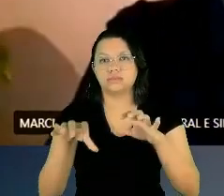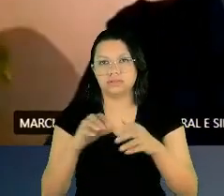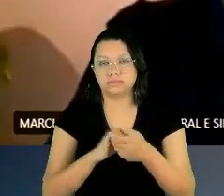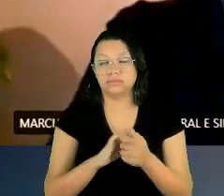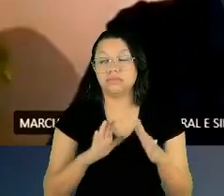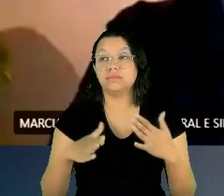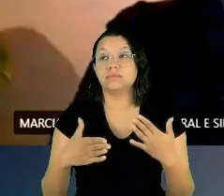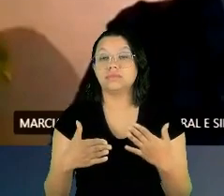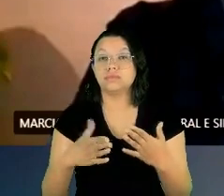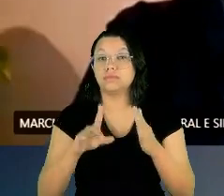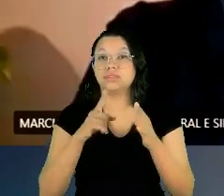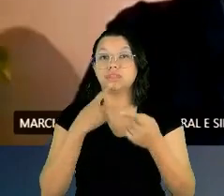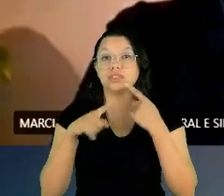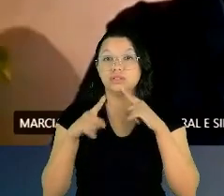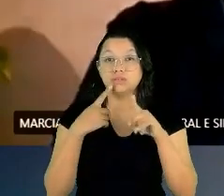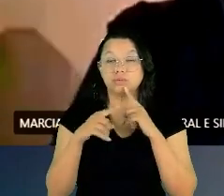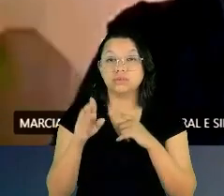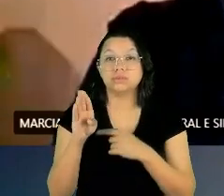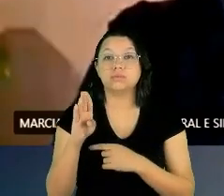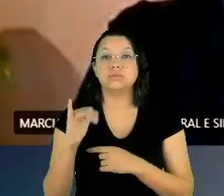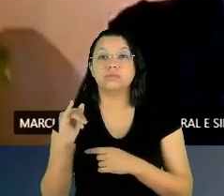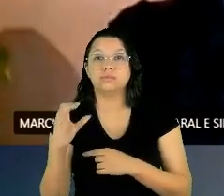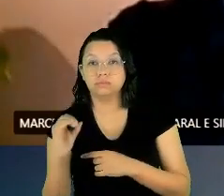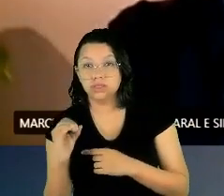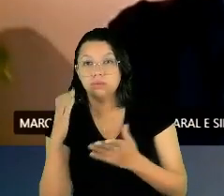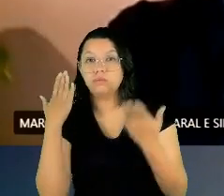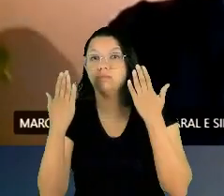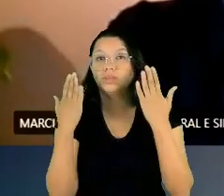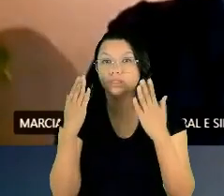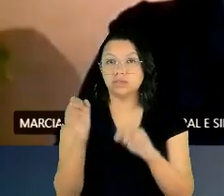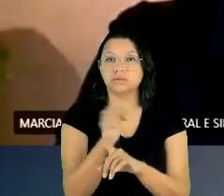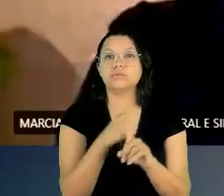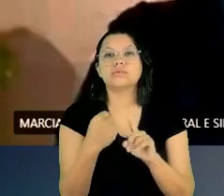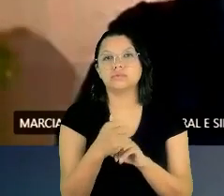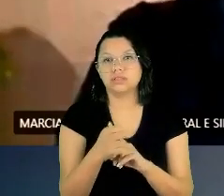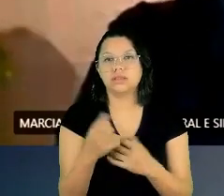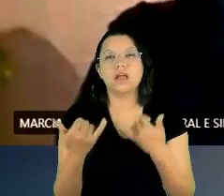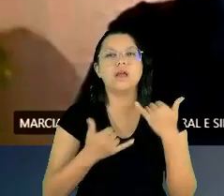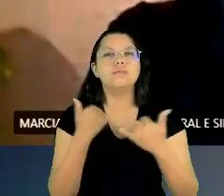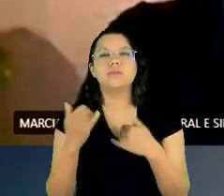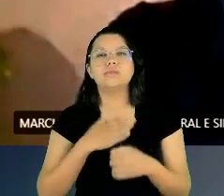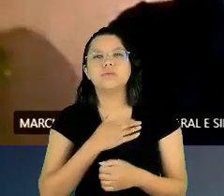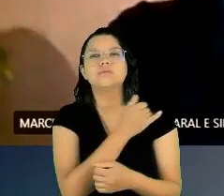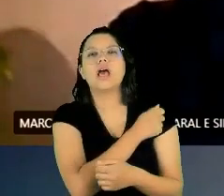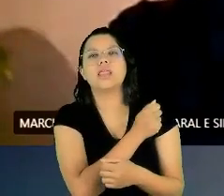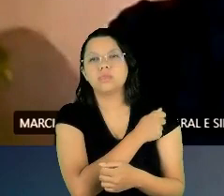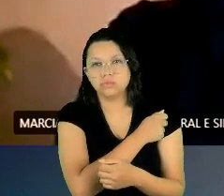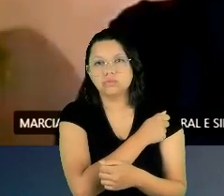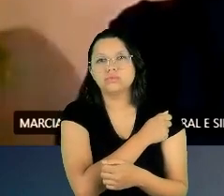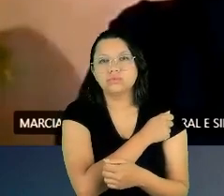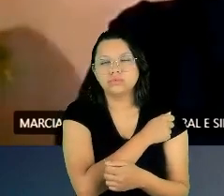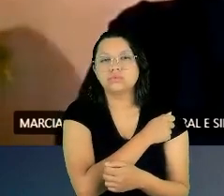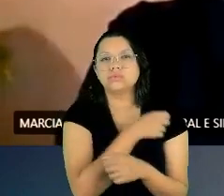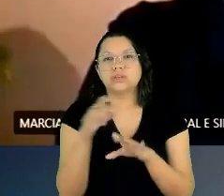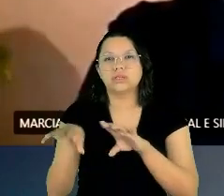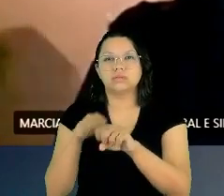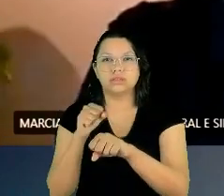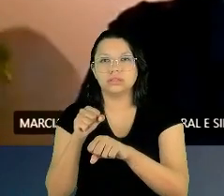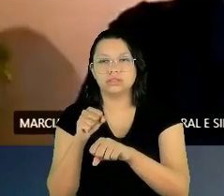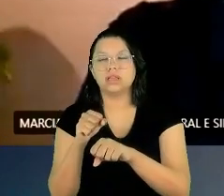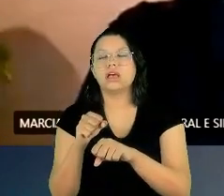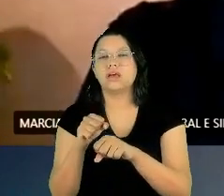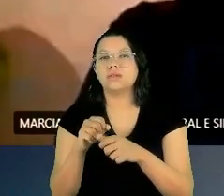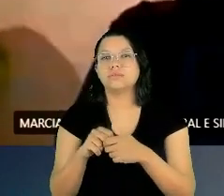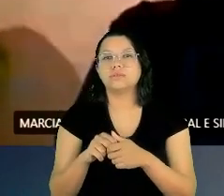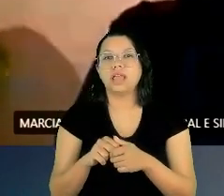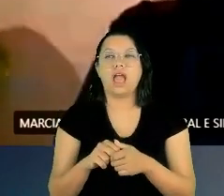a discussão do biopsicossocial. Eu brinco isso com os meus alunos da psicologia e da pós-graduação. Esse termo